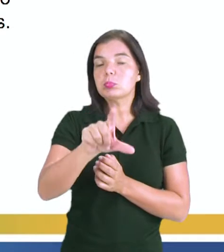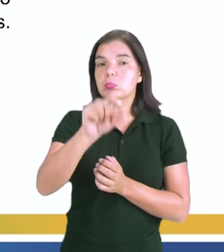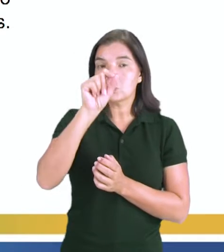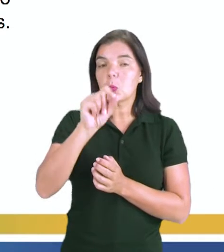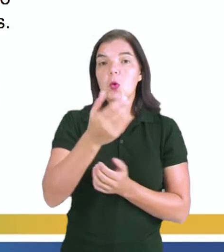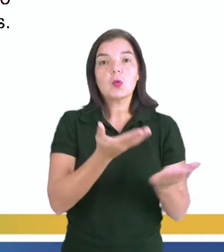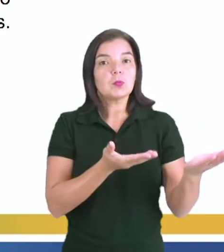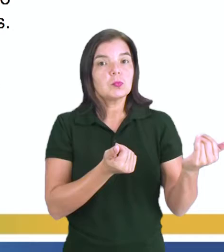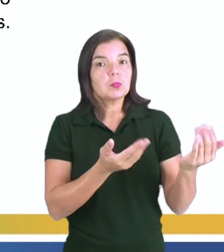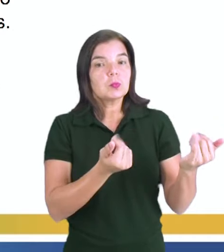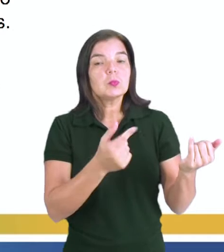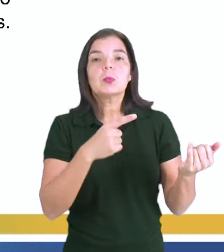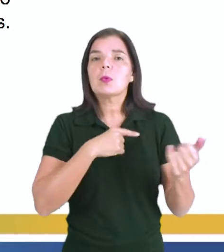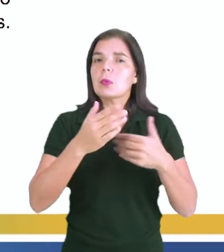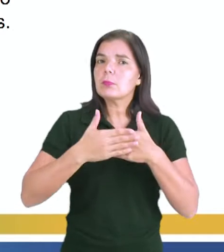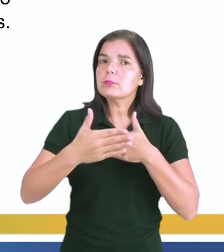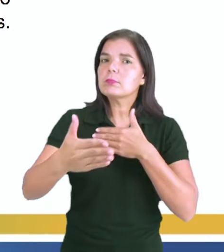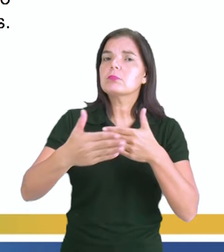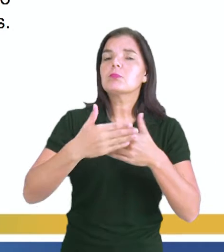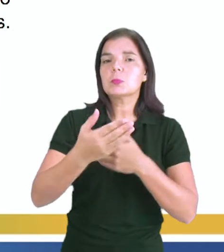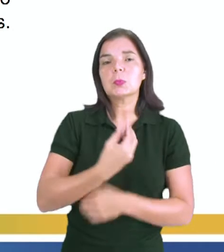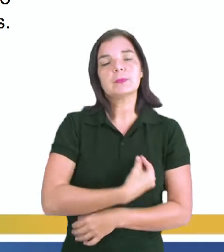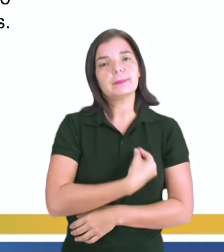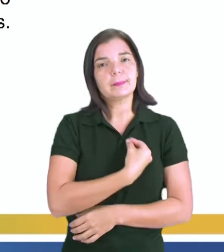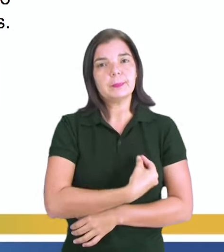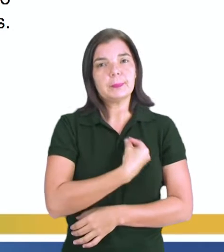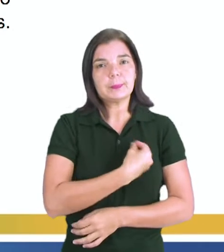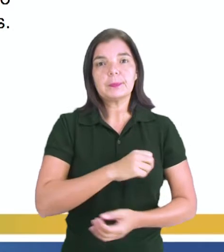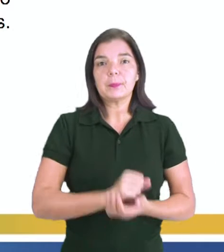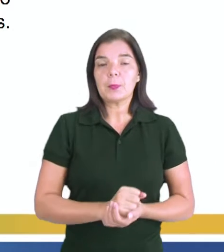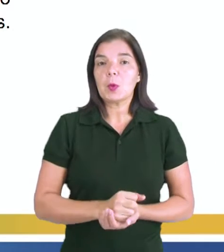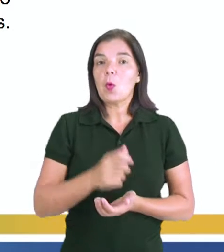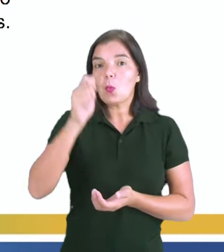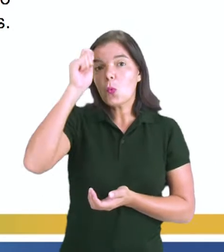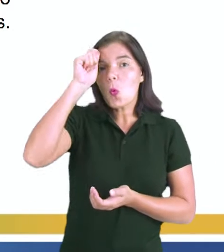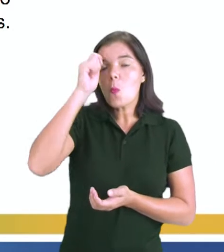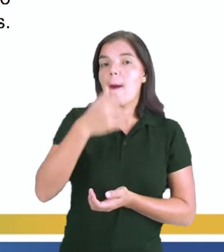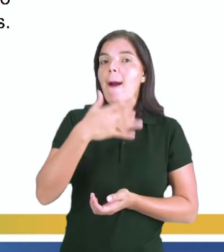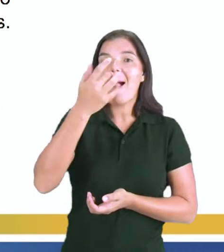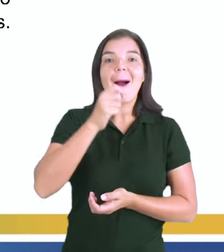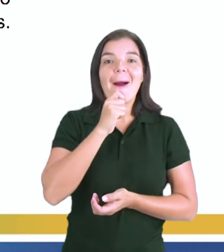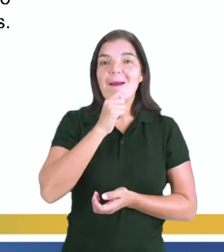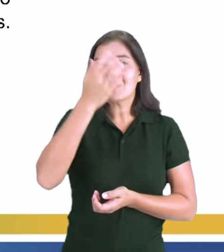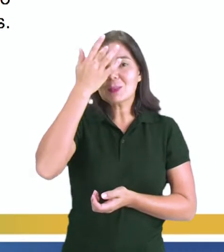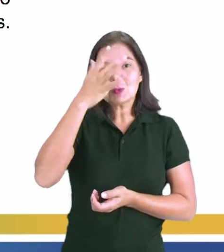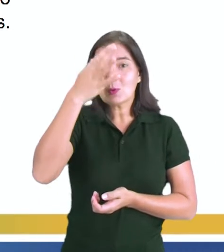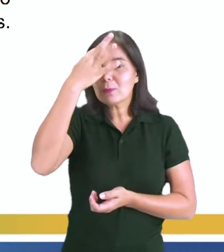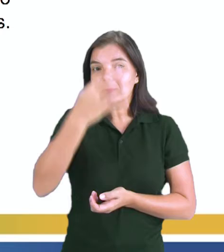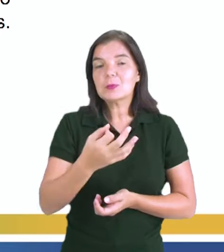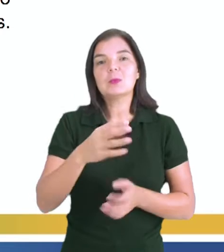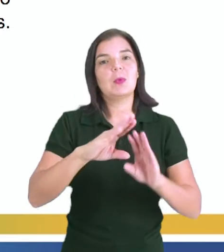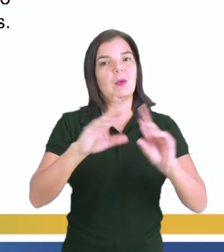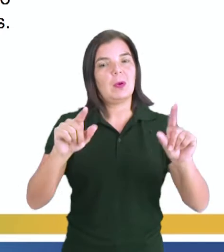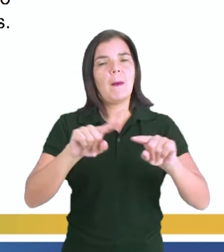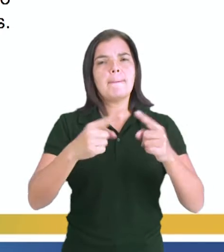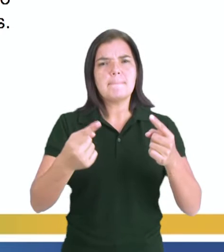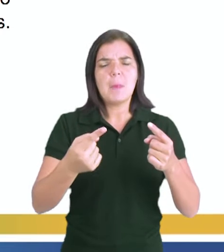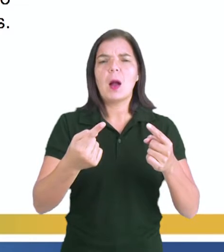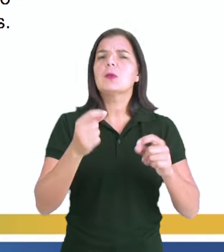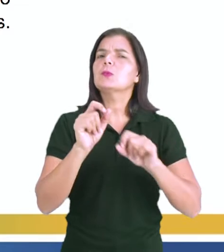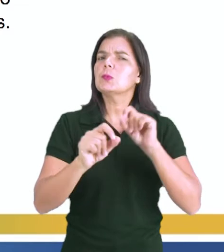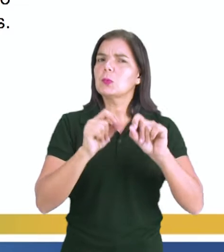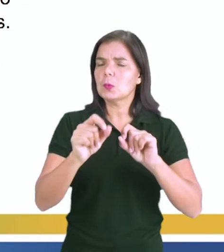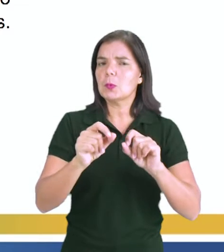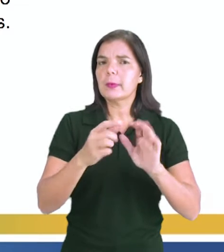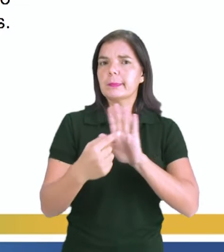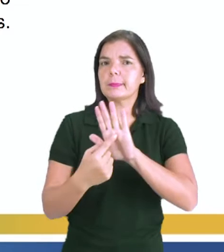que o jovem terá que percorrer ao longo da vida. O autor ainda não afirma claramente, mas fica implícito que